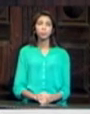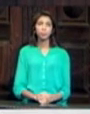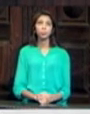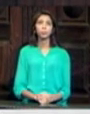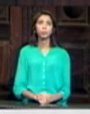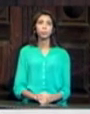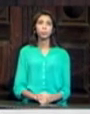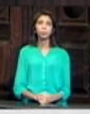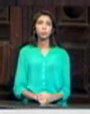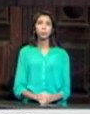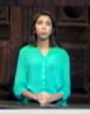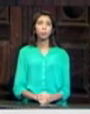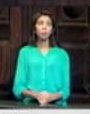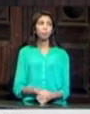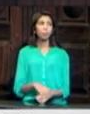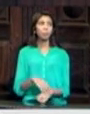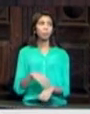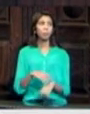a imediata